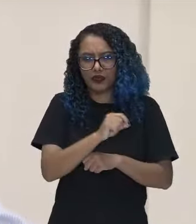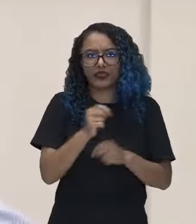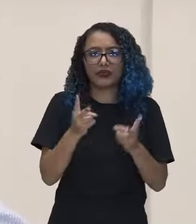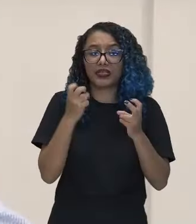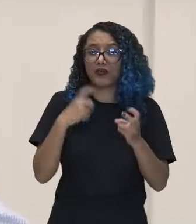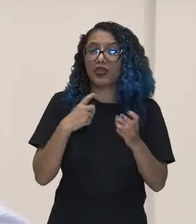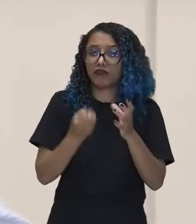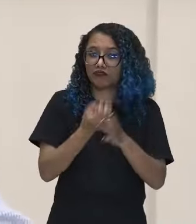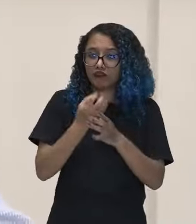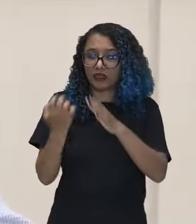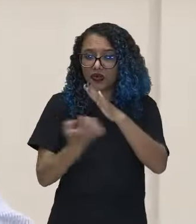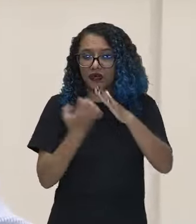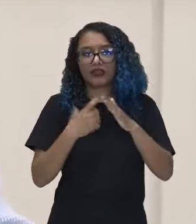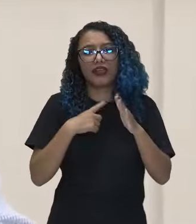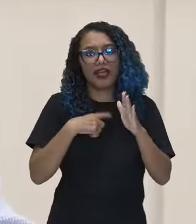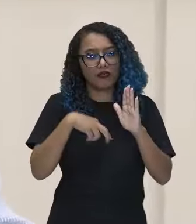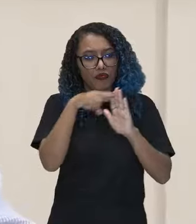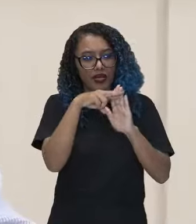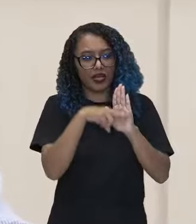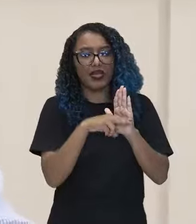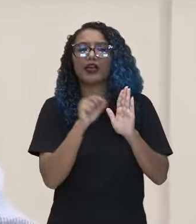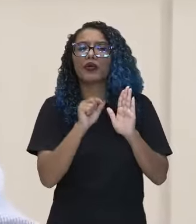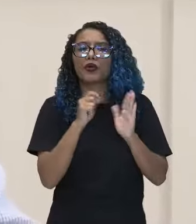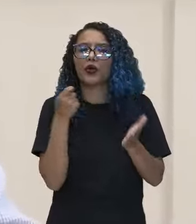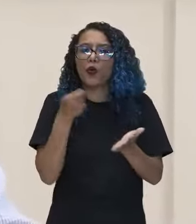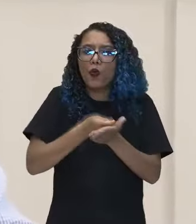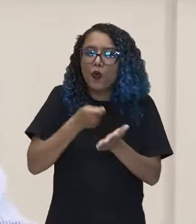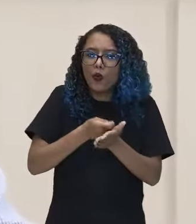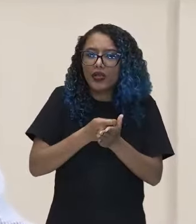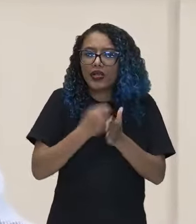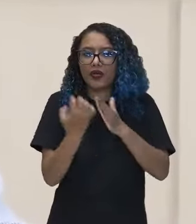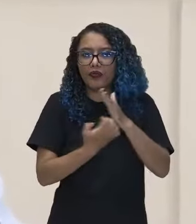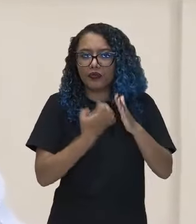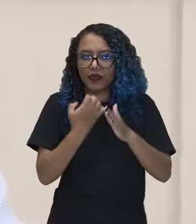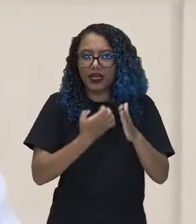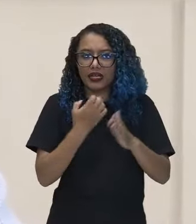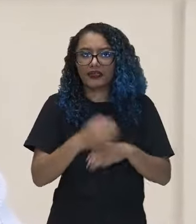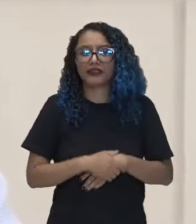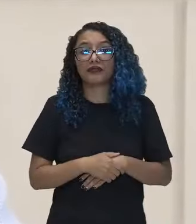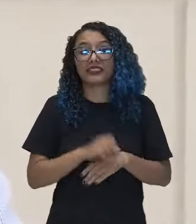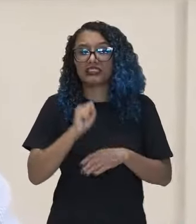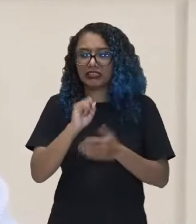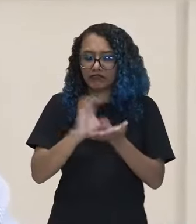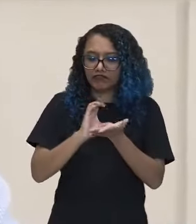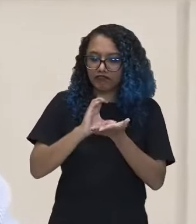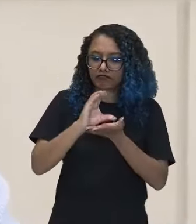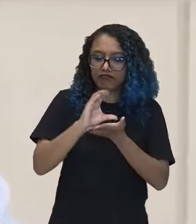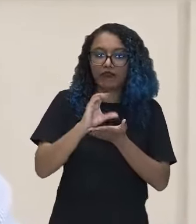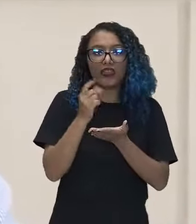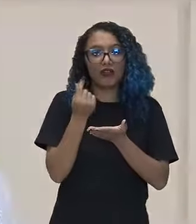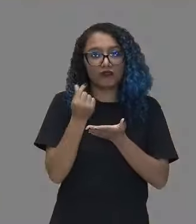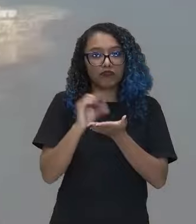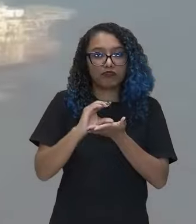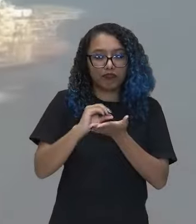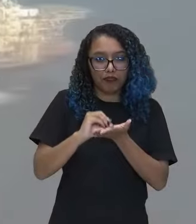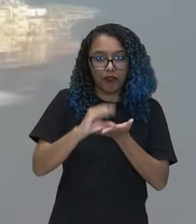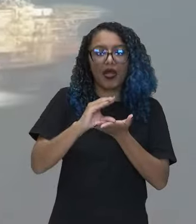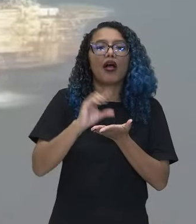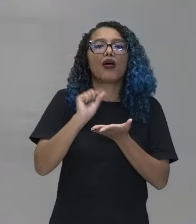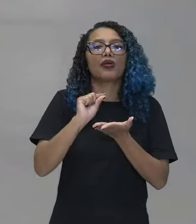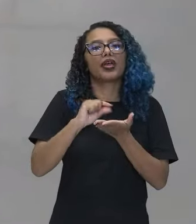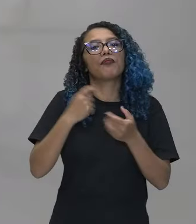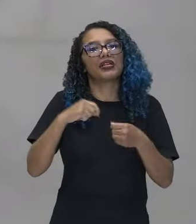Existe uma cláusula contratual que obriga as empresas a partir de uma determinada rentabilidade, investir em pesquisa no país.